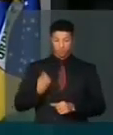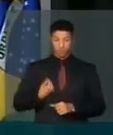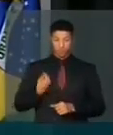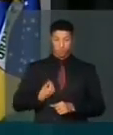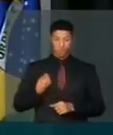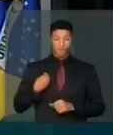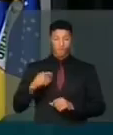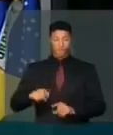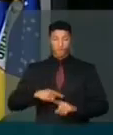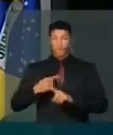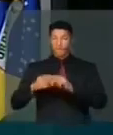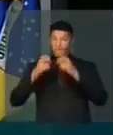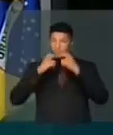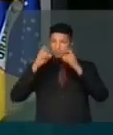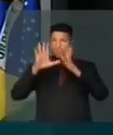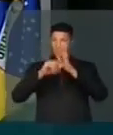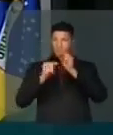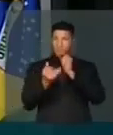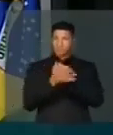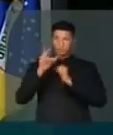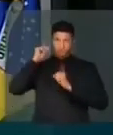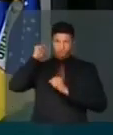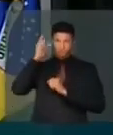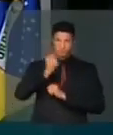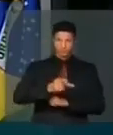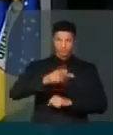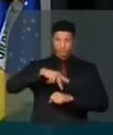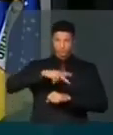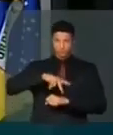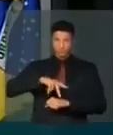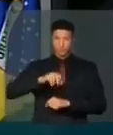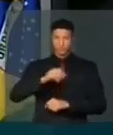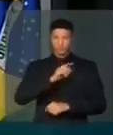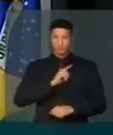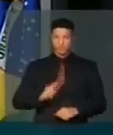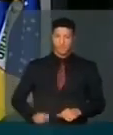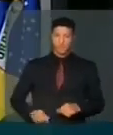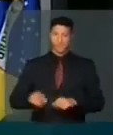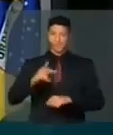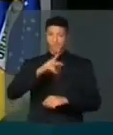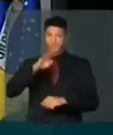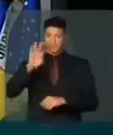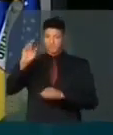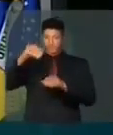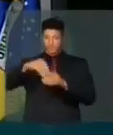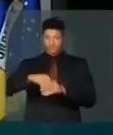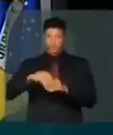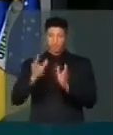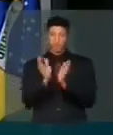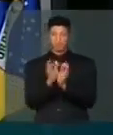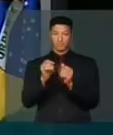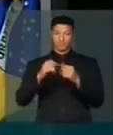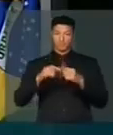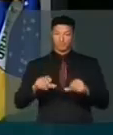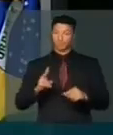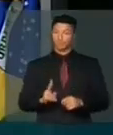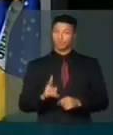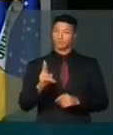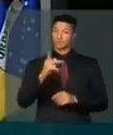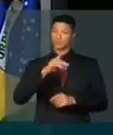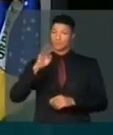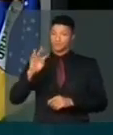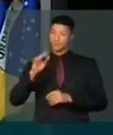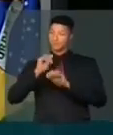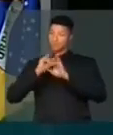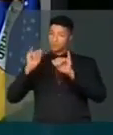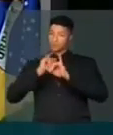o maior escândalo de corrupção da história do país, no governo do Partido dos Trabalhadores, que sempre foi o partido